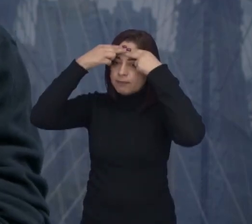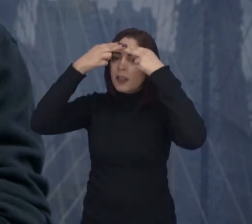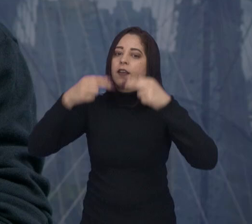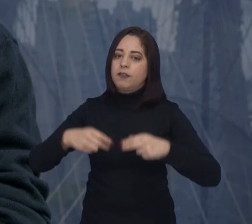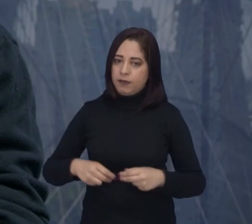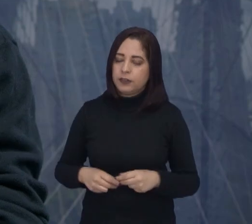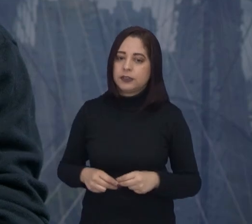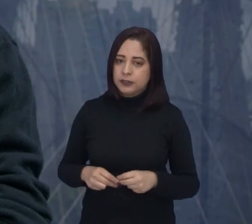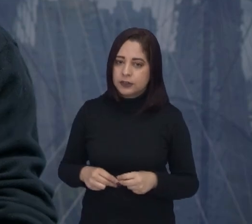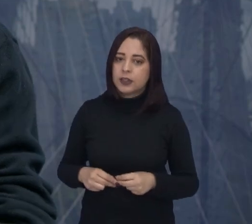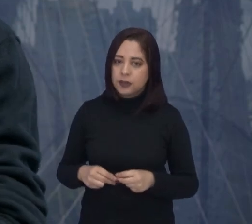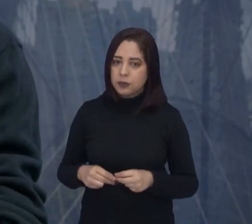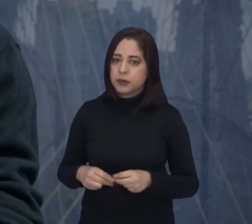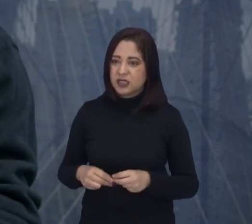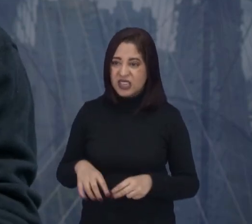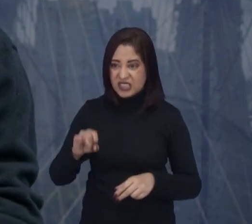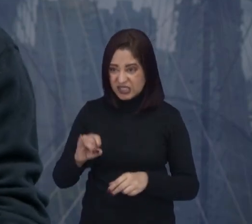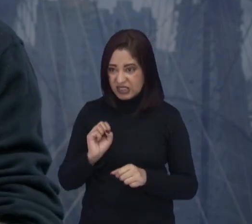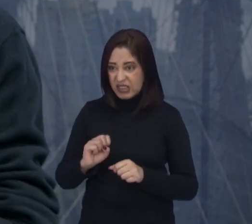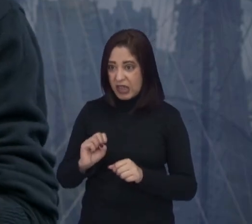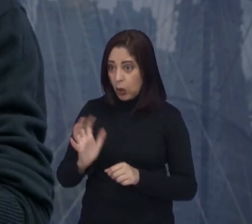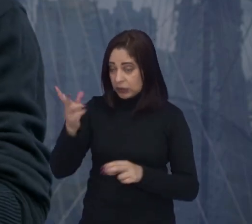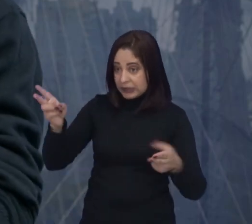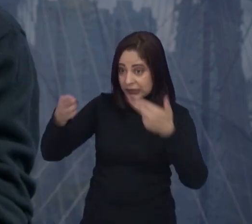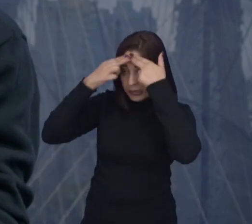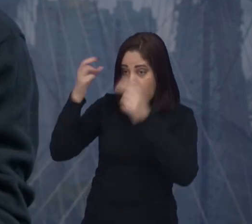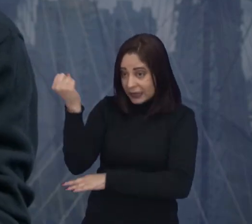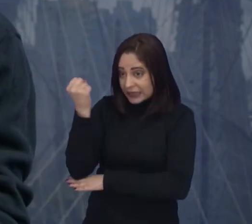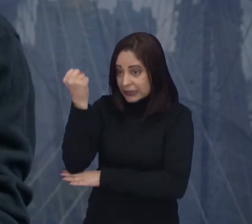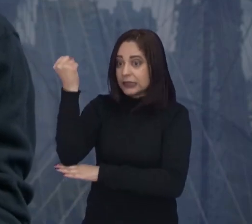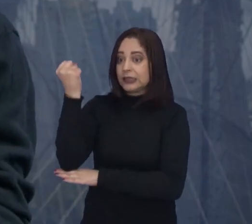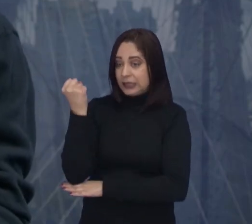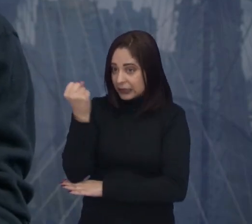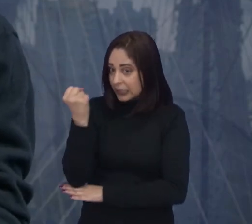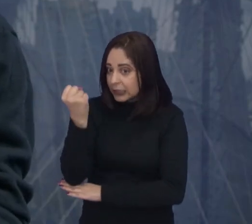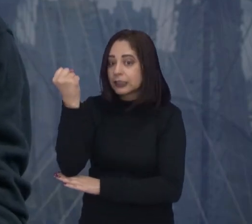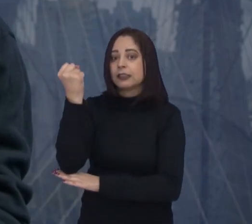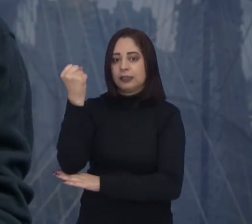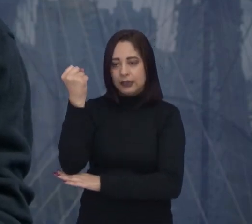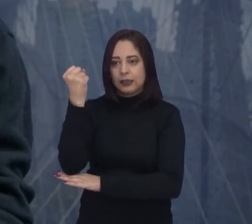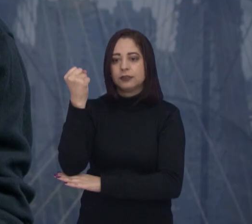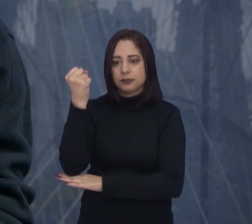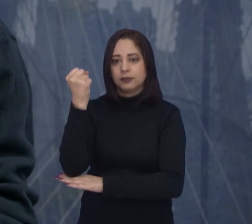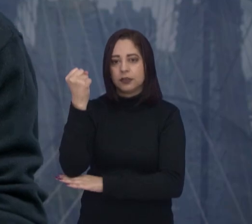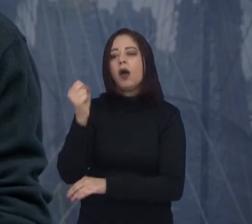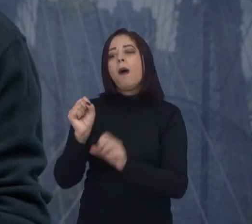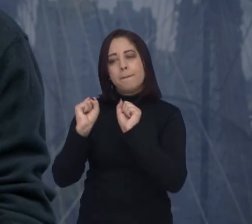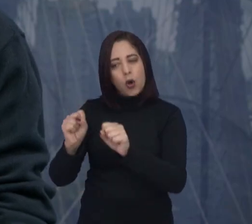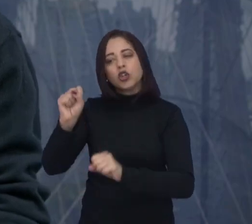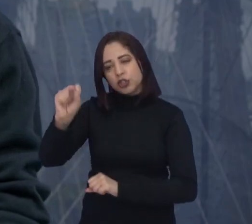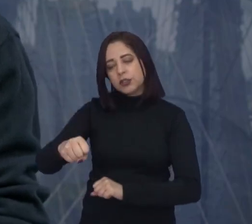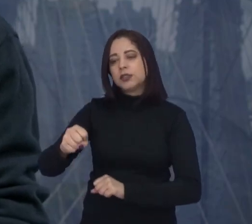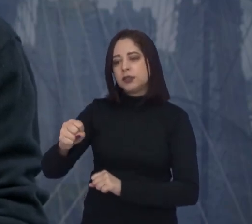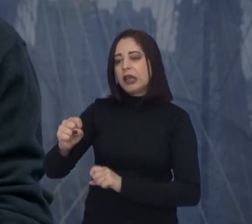adolescência, dependendo da forma que o trauma acontece, dependendo da circunstância que o adolescente é colocado, isso interfere